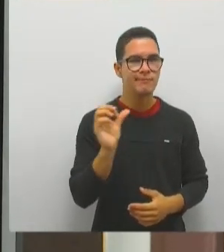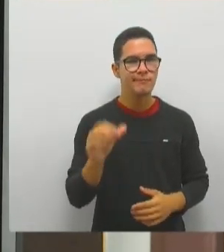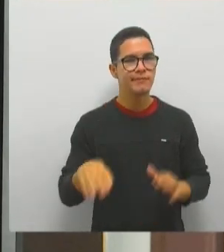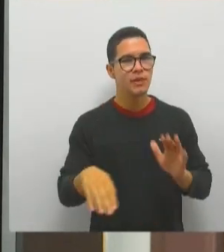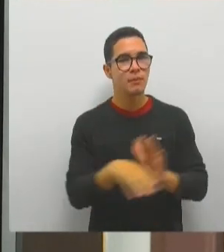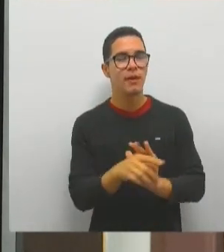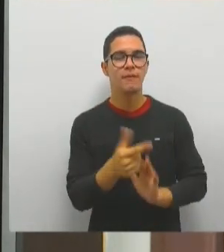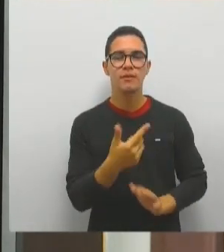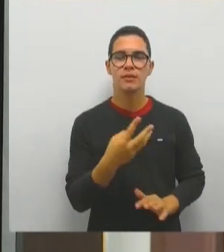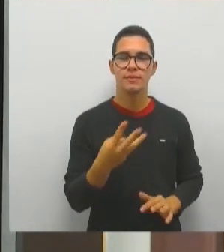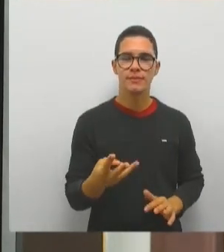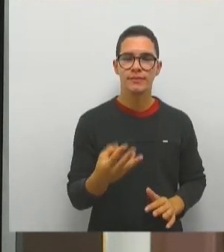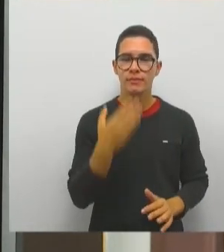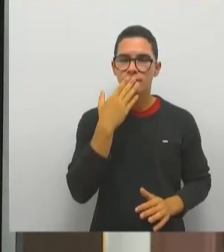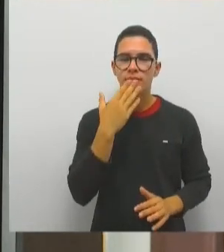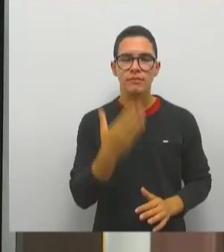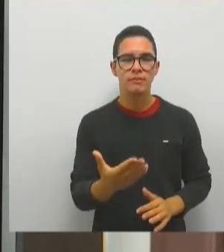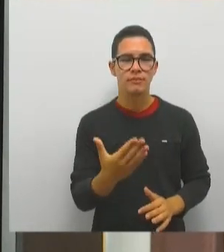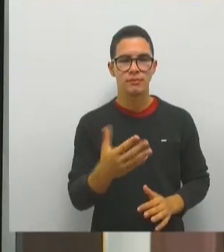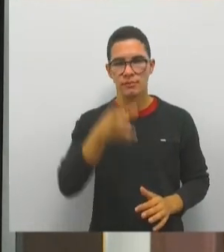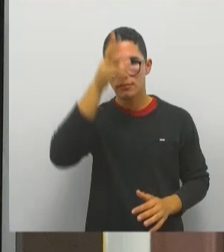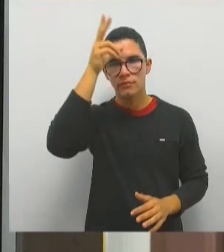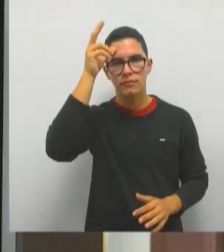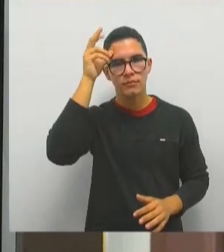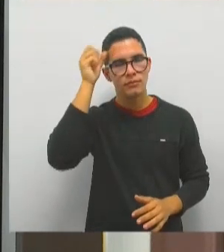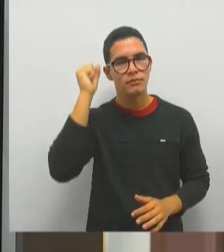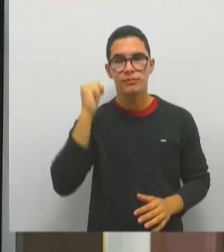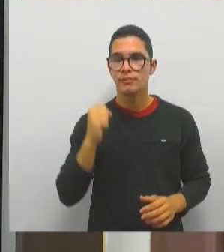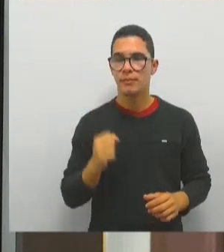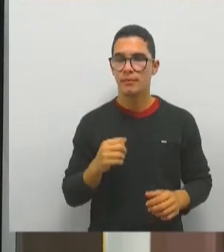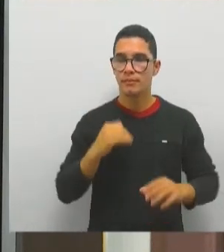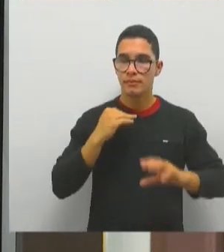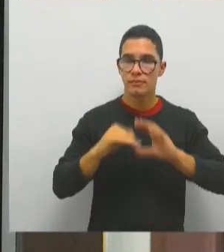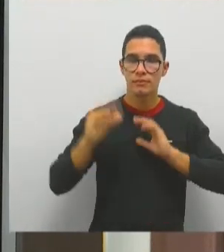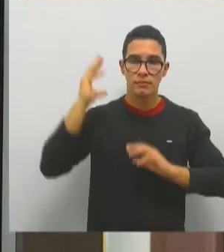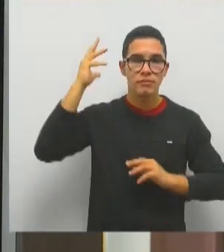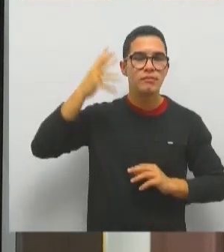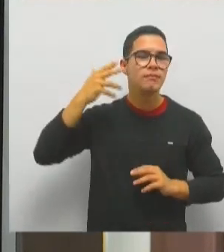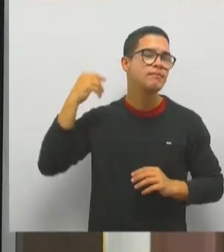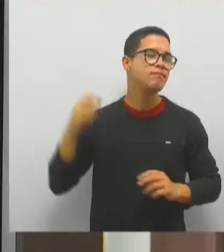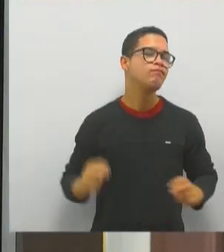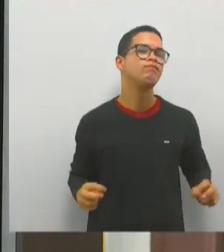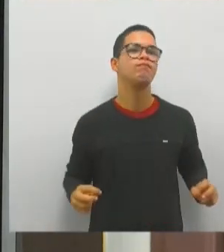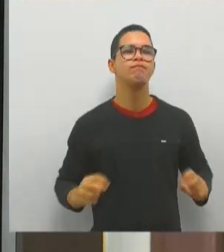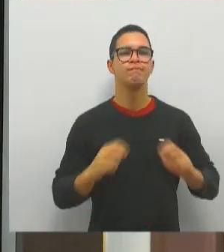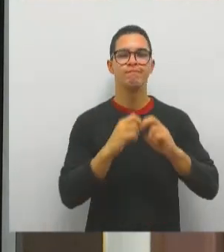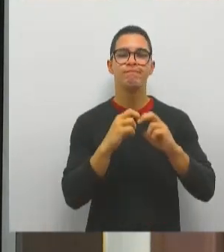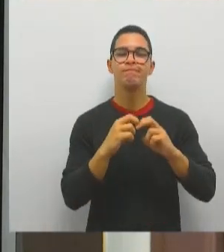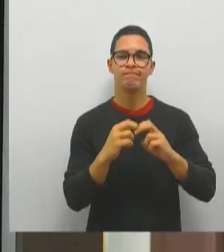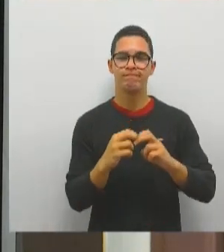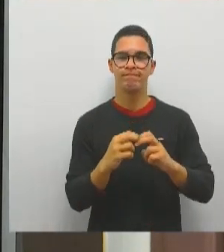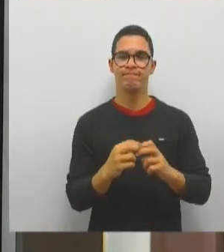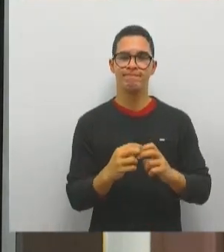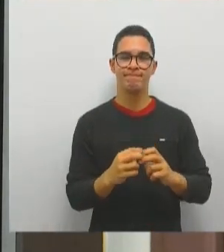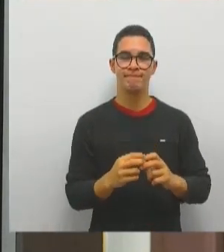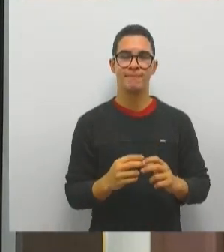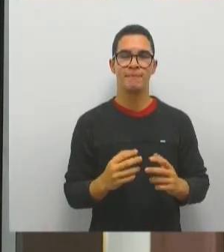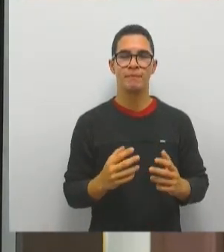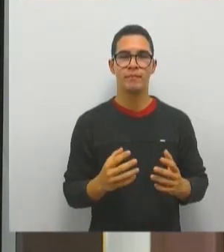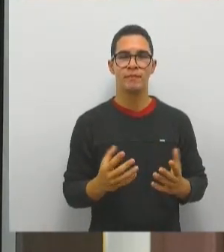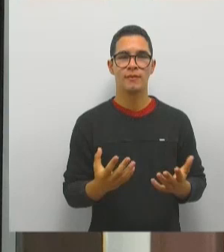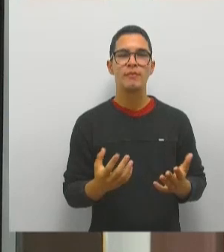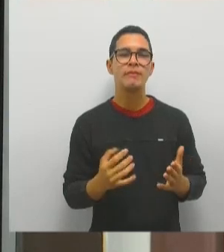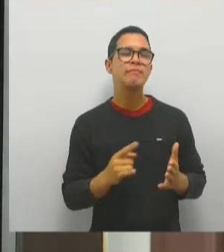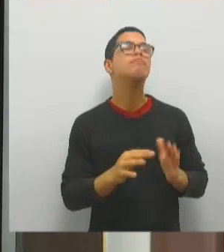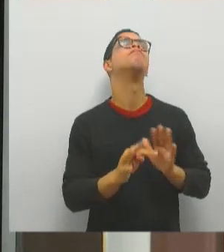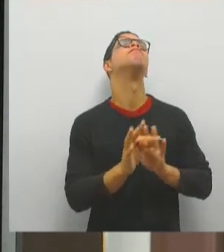02799/2023. Indicando ao prefeito municipal o envio de uma mensagem a esta casa legislativa para formalização de um